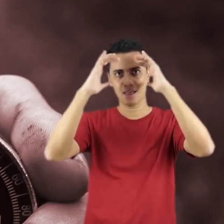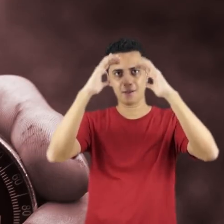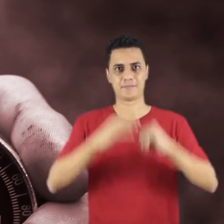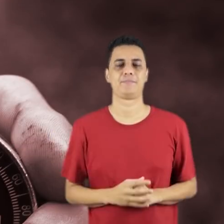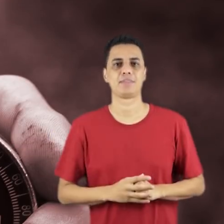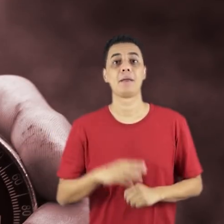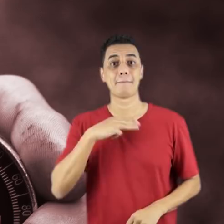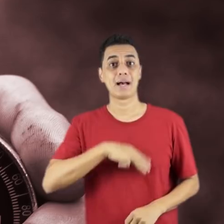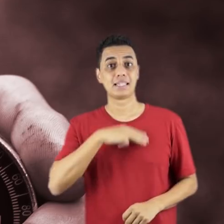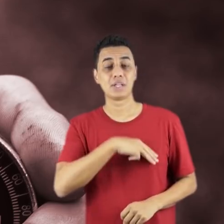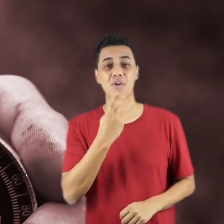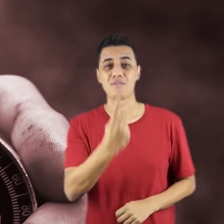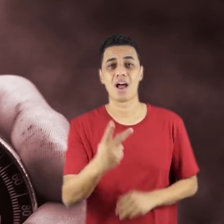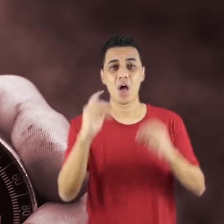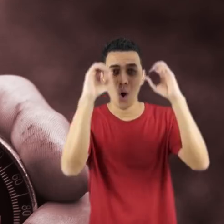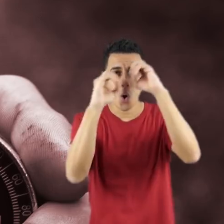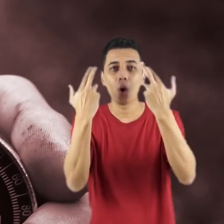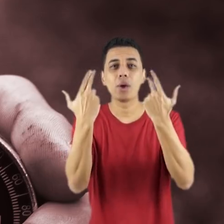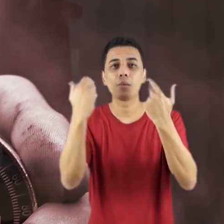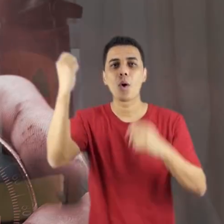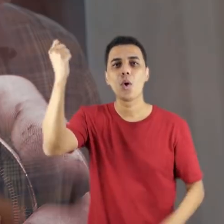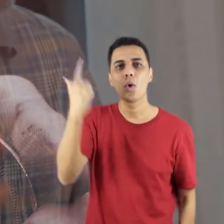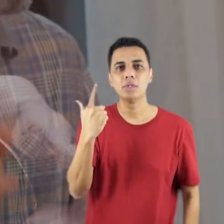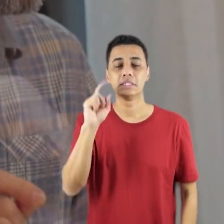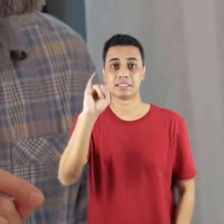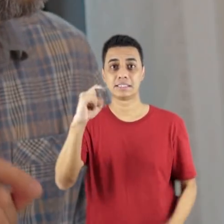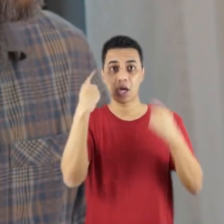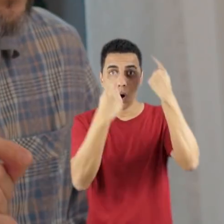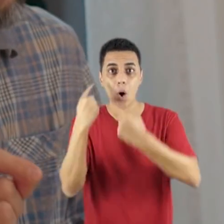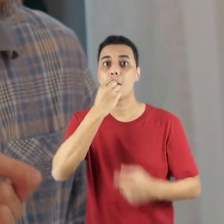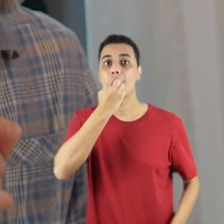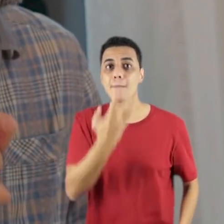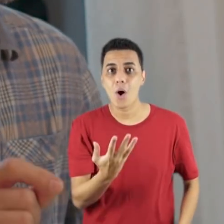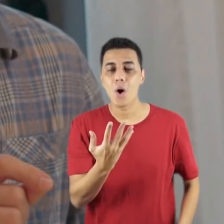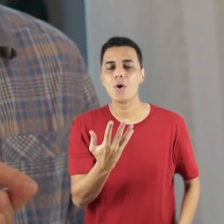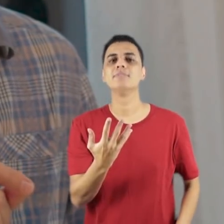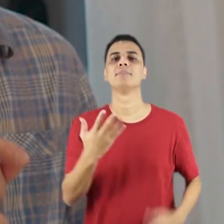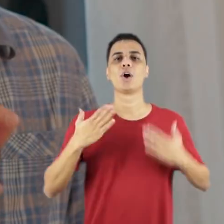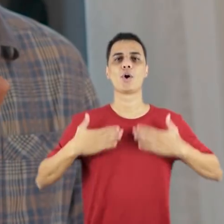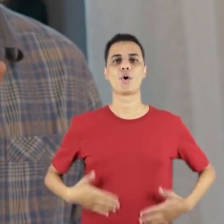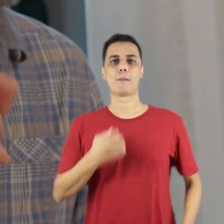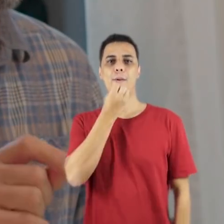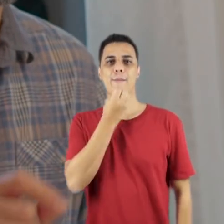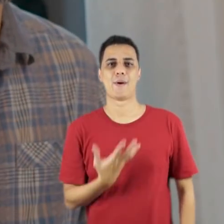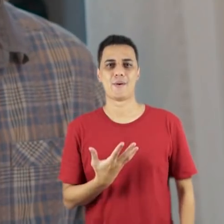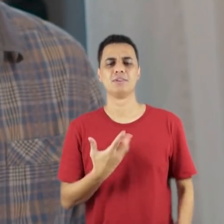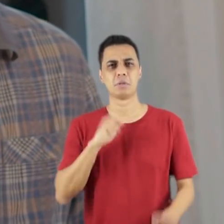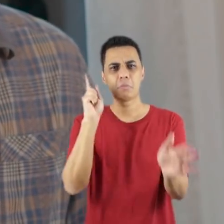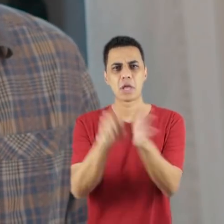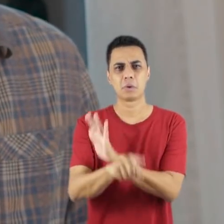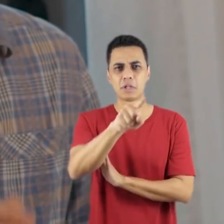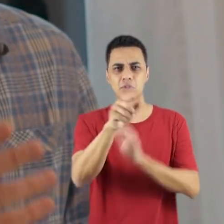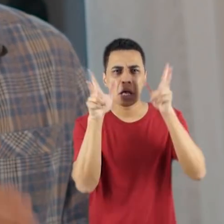todo o corpo. Quando os olhos são bons, todo o corpo se enche de luz. Será que você tem se alimentado visualmente do que traz luz à tua